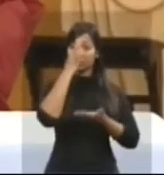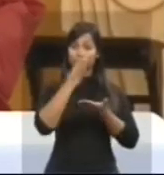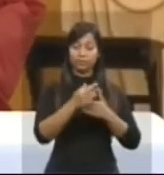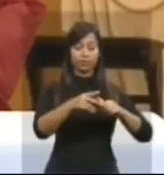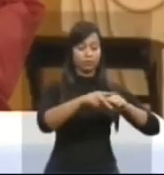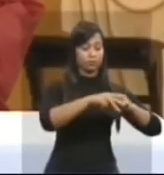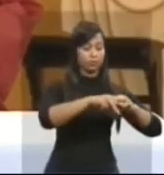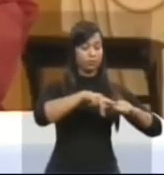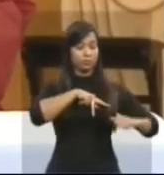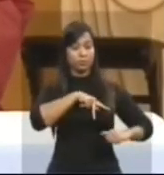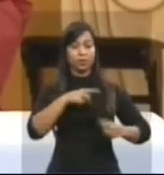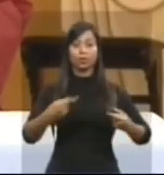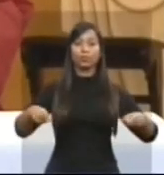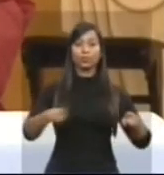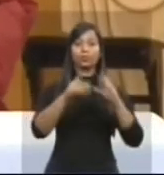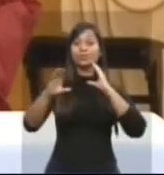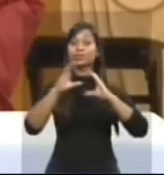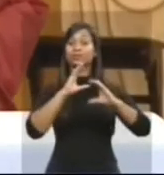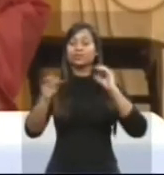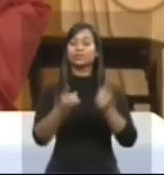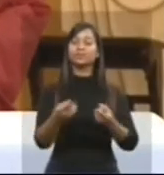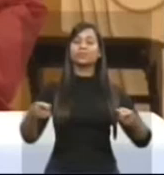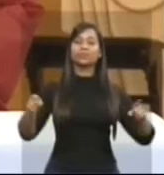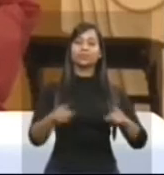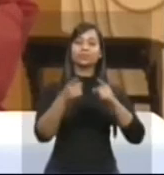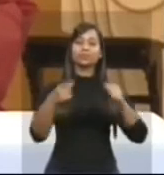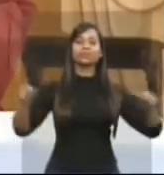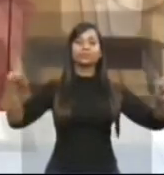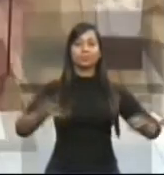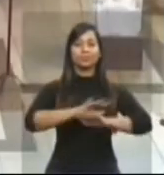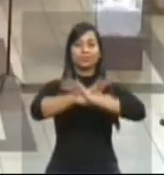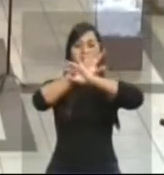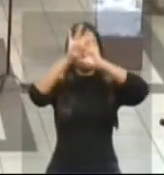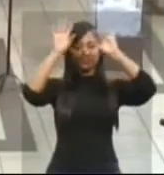Pedro e São Paulo, cantemos com alegria o hino do Glória.